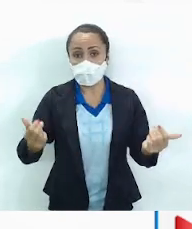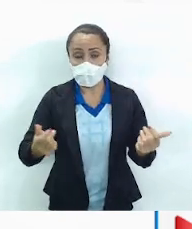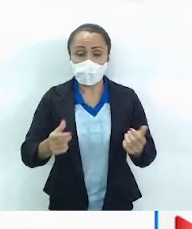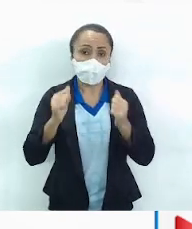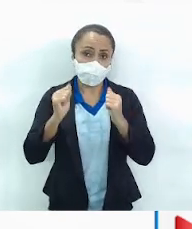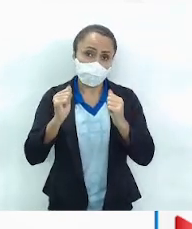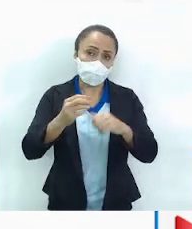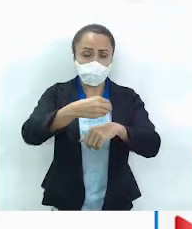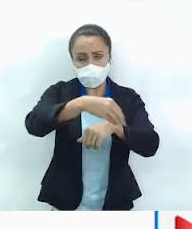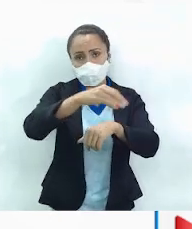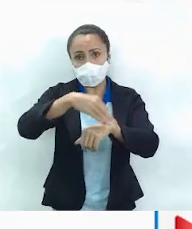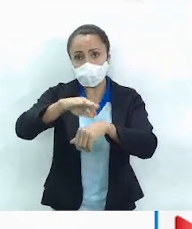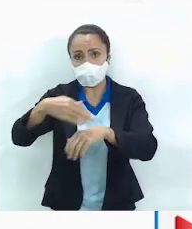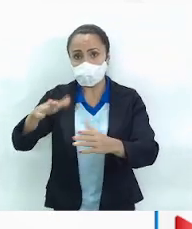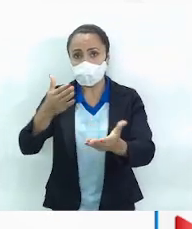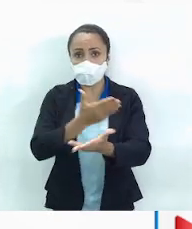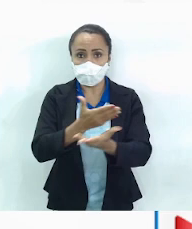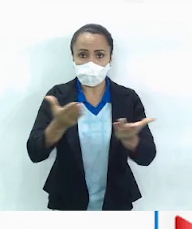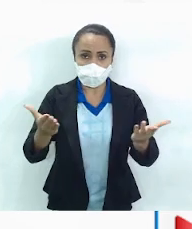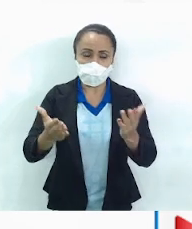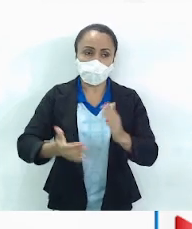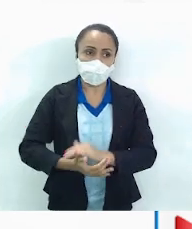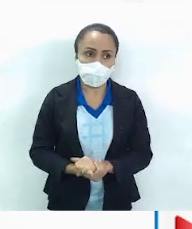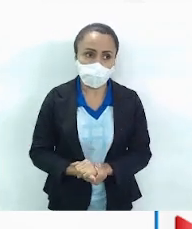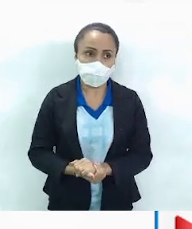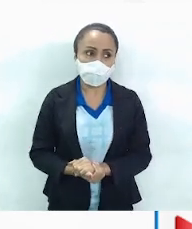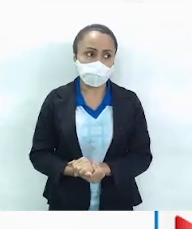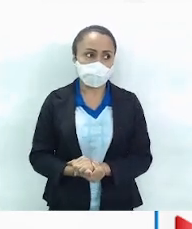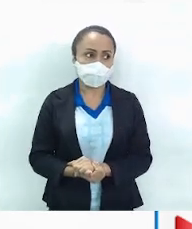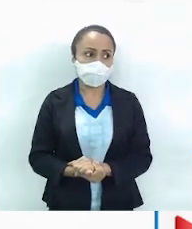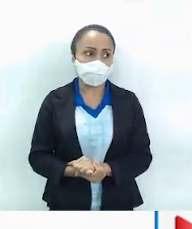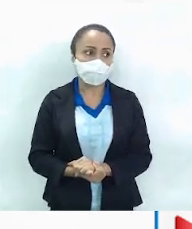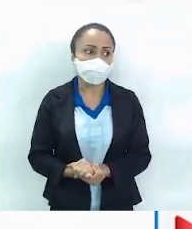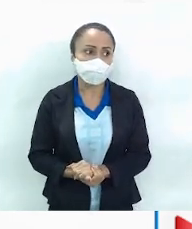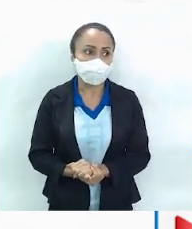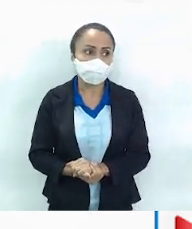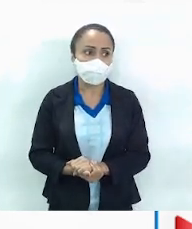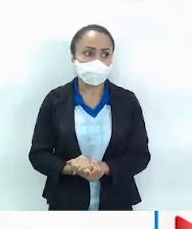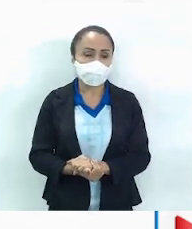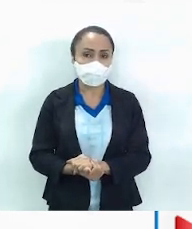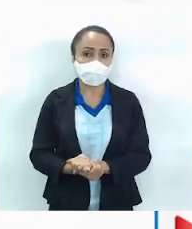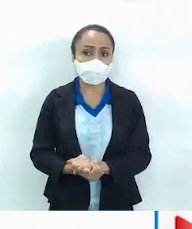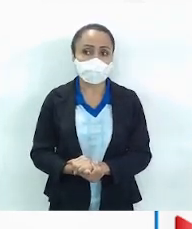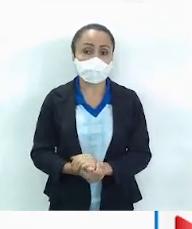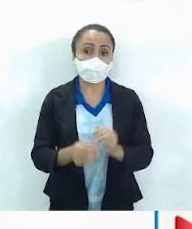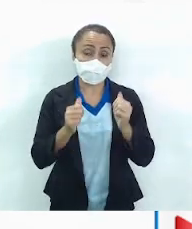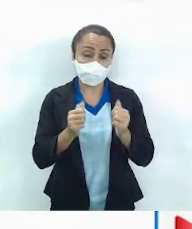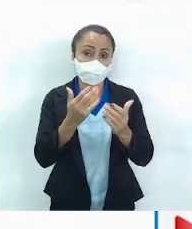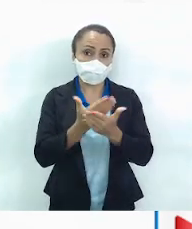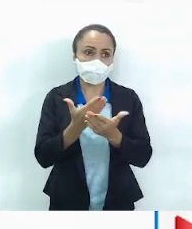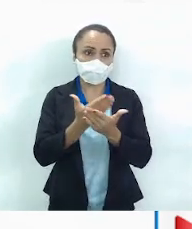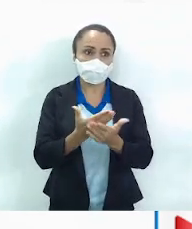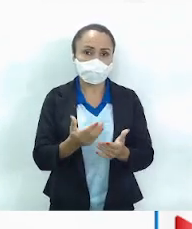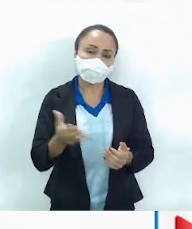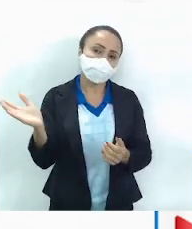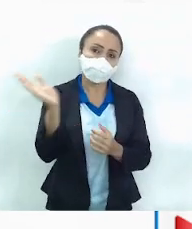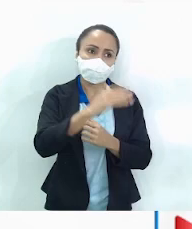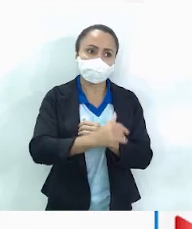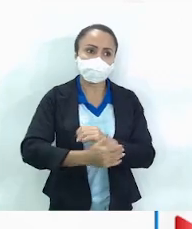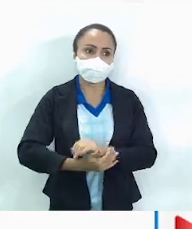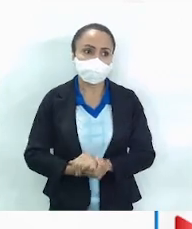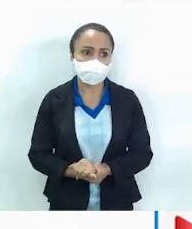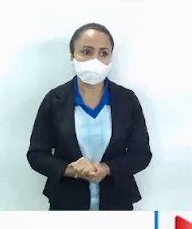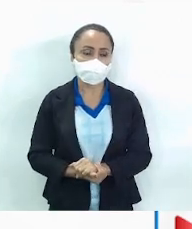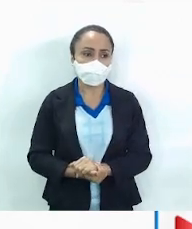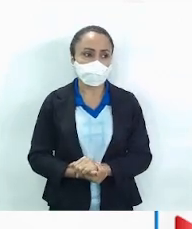pode fornecer para você aí, uma série de materiais para que você possa estudar aí. Então vamos embora,